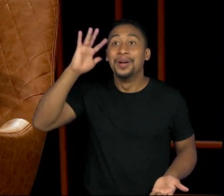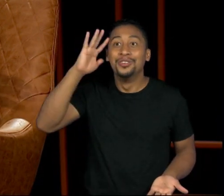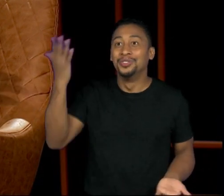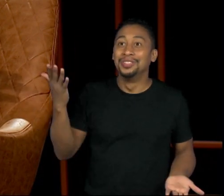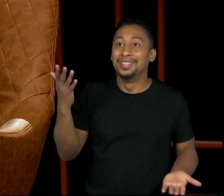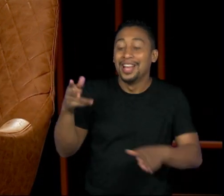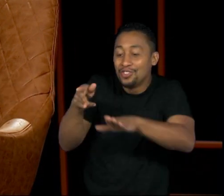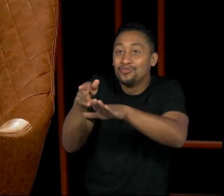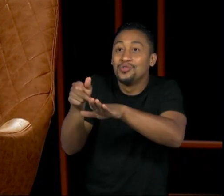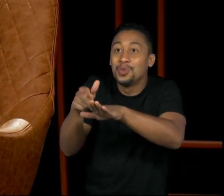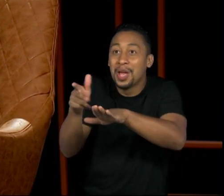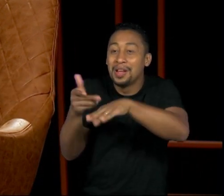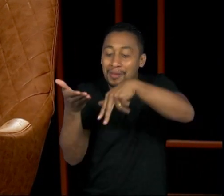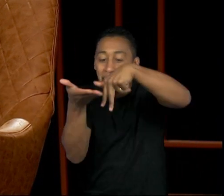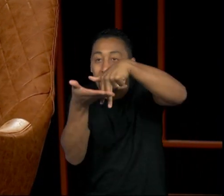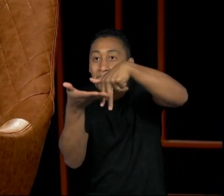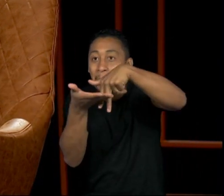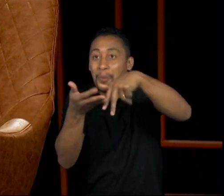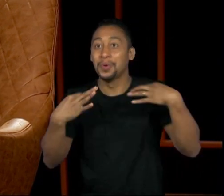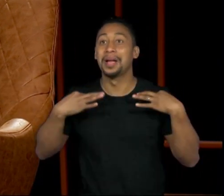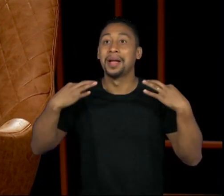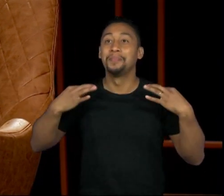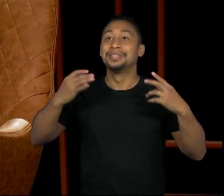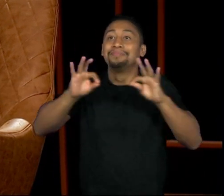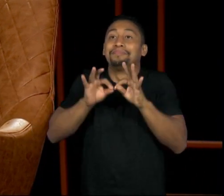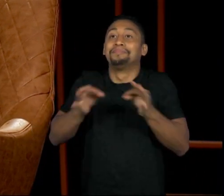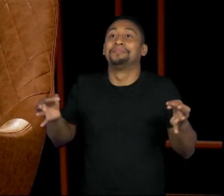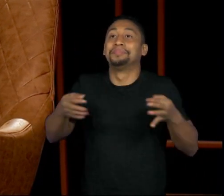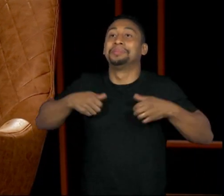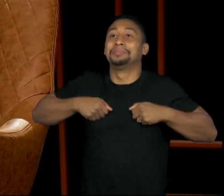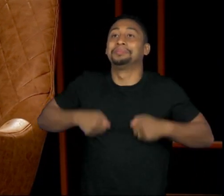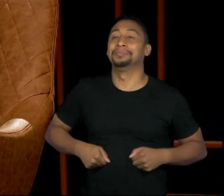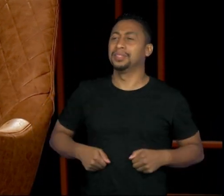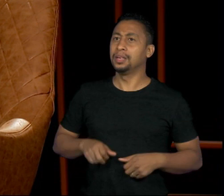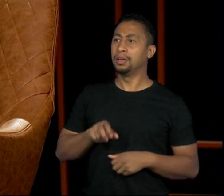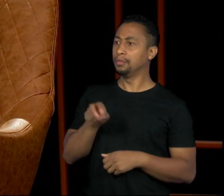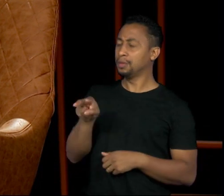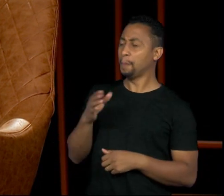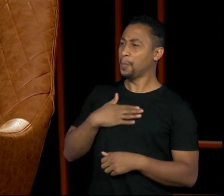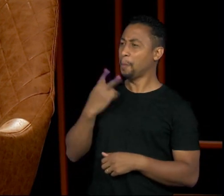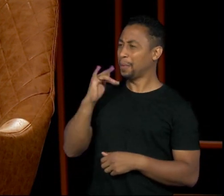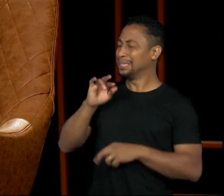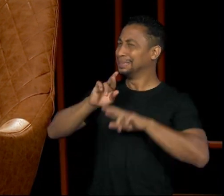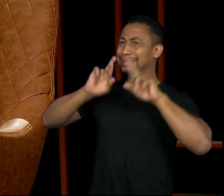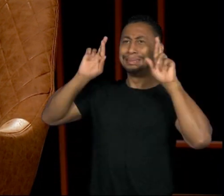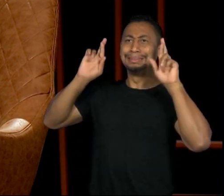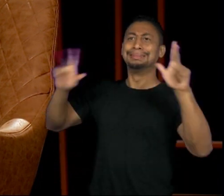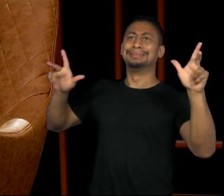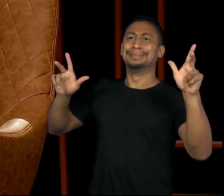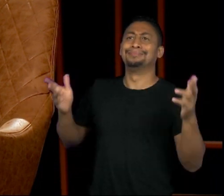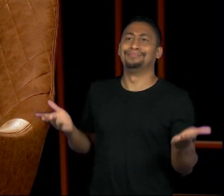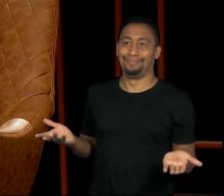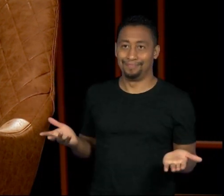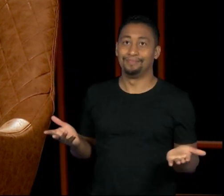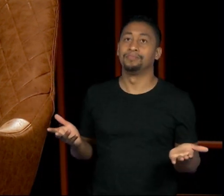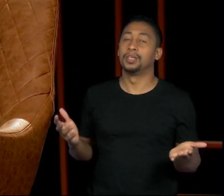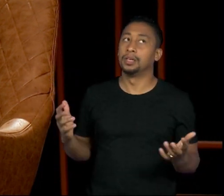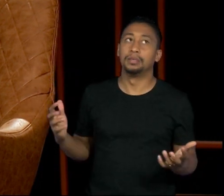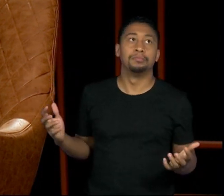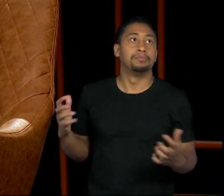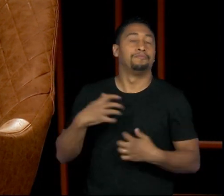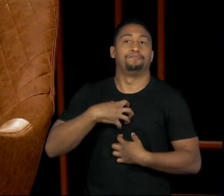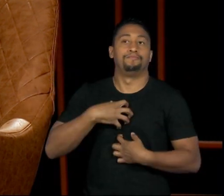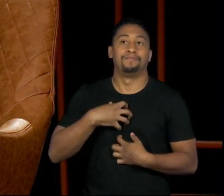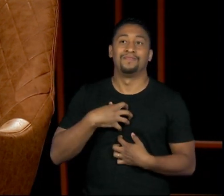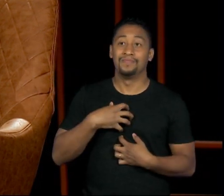bermuda e camiseta. Sabe, era uma pessoa diferente das demais. Então, tem um impacto muito grande. E